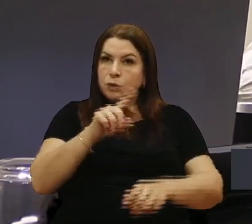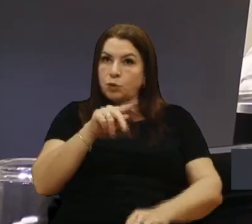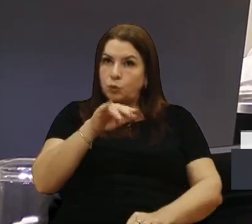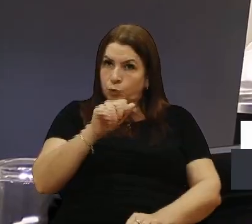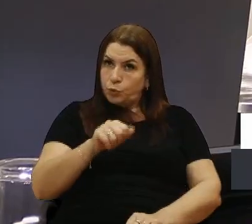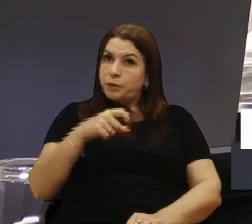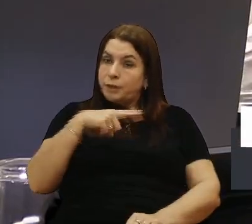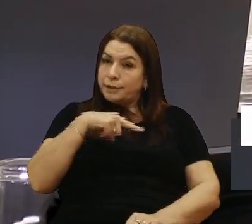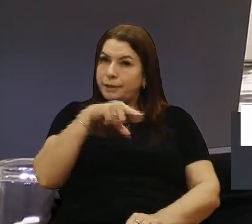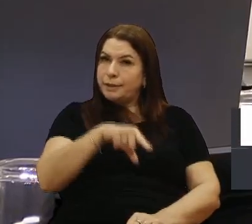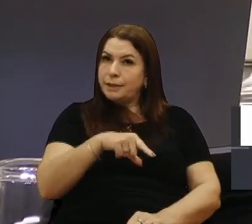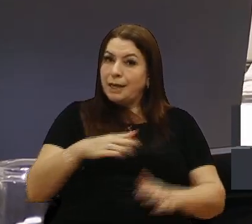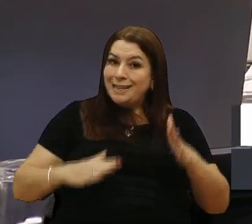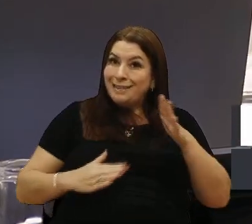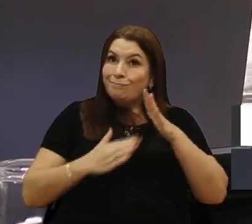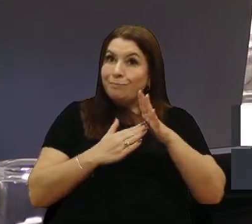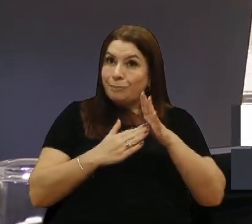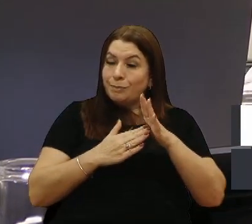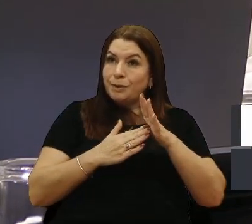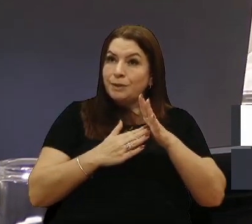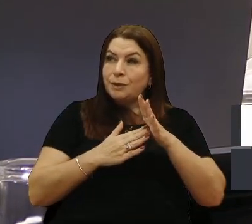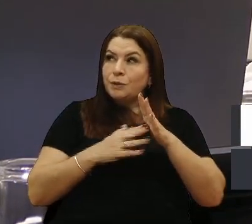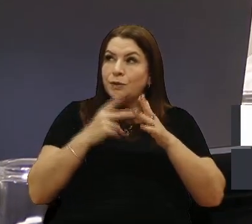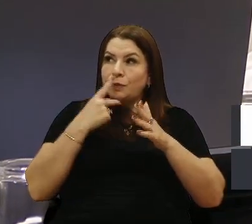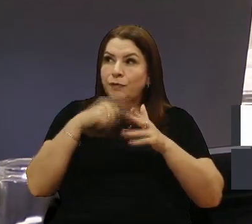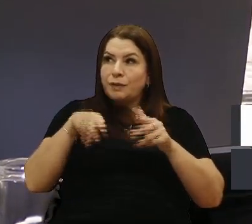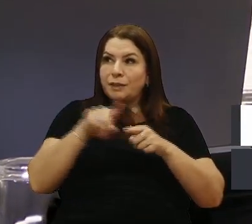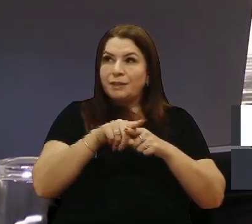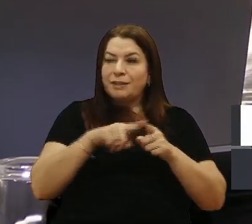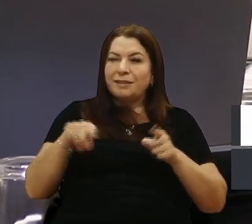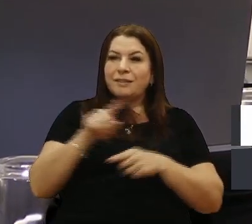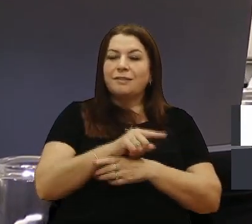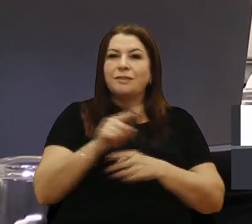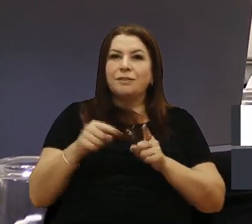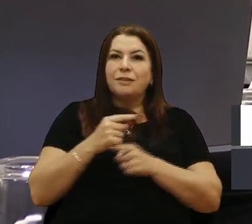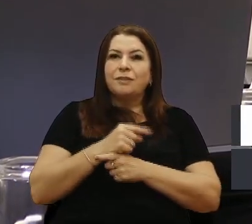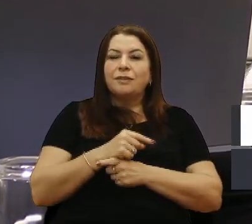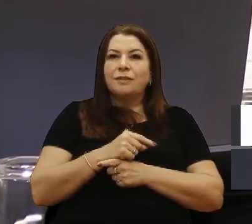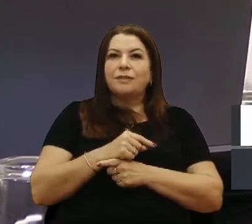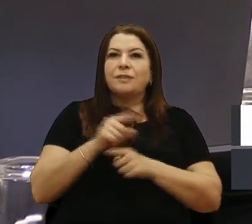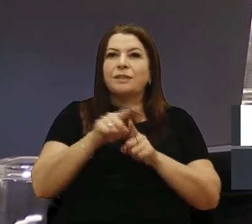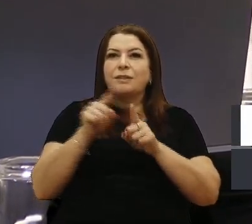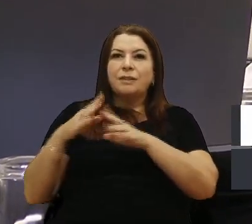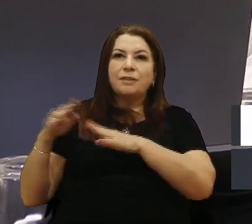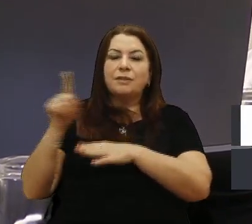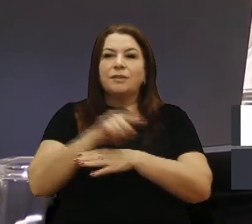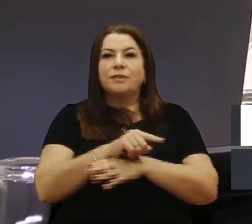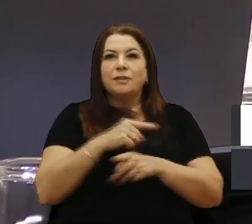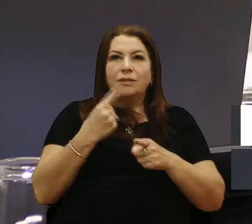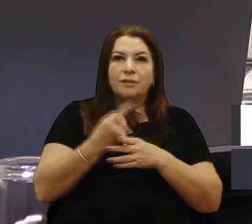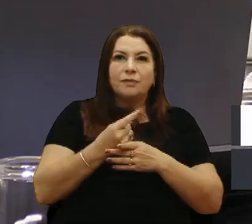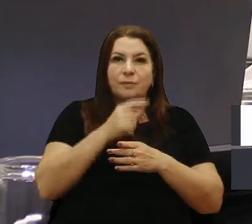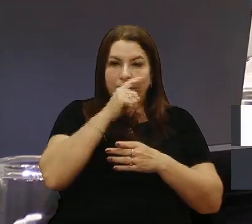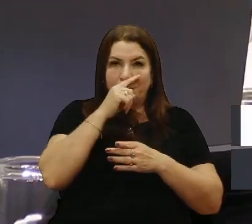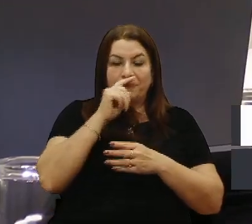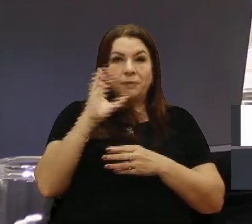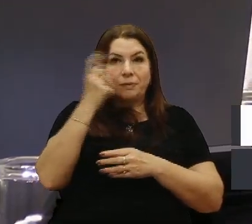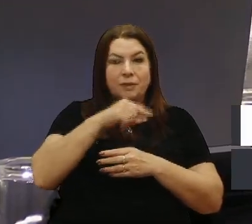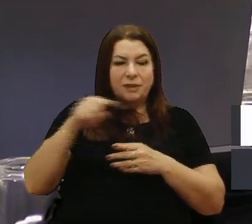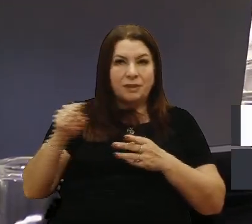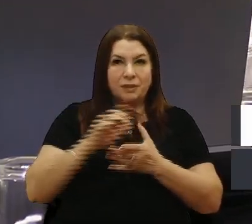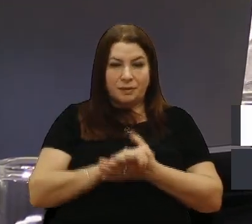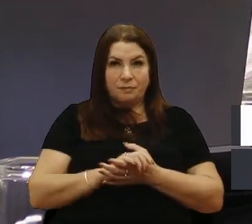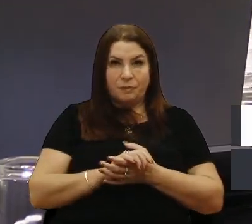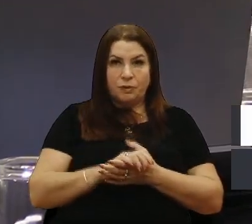que encontrava-se limitada, eu arguía que não é uma questão habitacional exclusiva, é uma questão ambiental, porque o que acontece é que